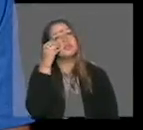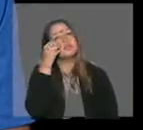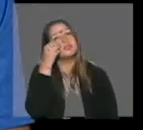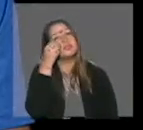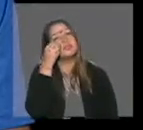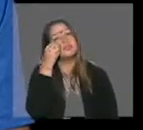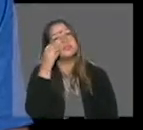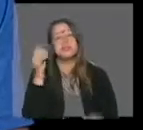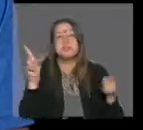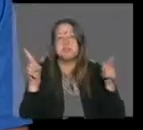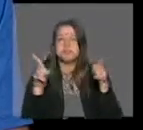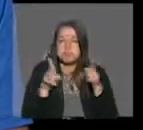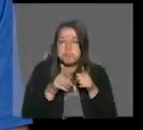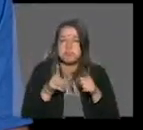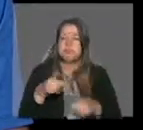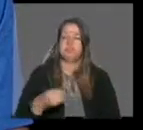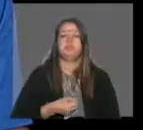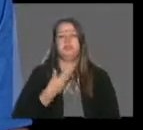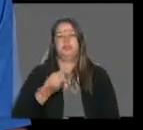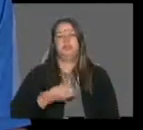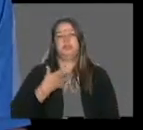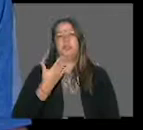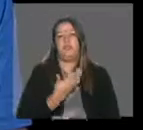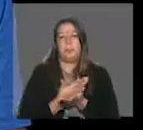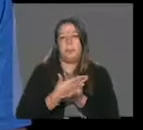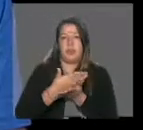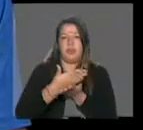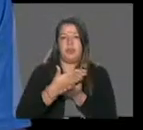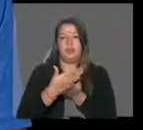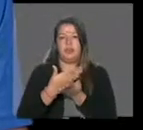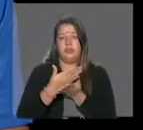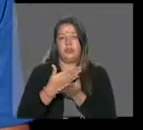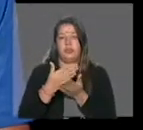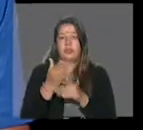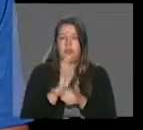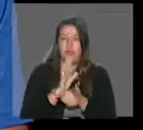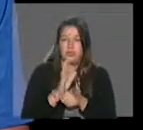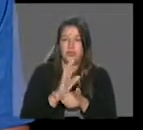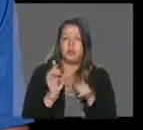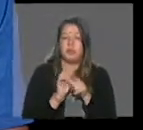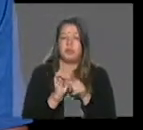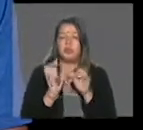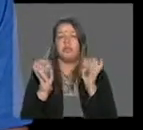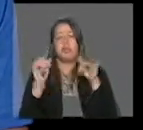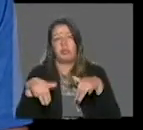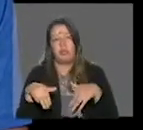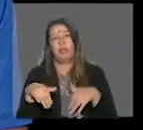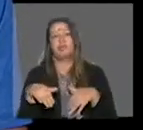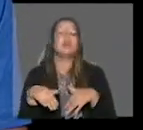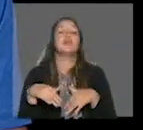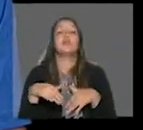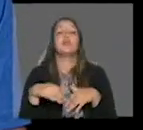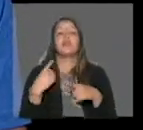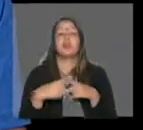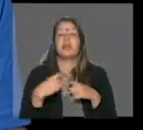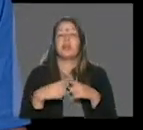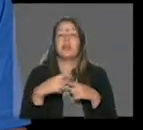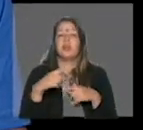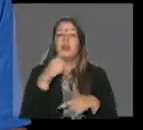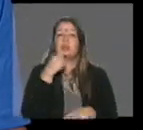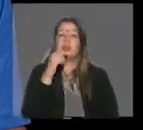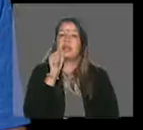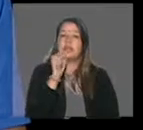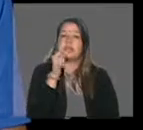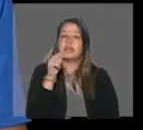tentamos, assim, só ficou um trecho desse poema, só na abertura e no final do filme, porque sentimos que era um filme sensorial, essa relação do São Sebastião